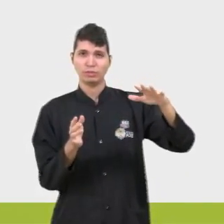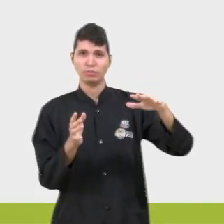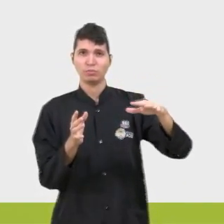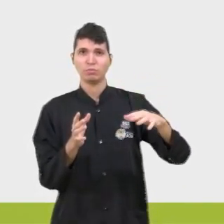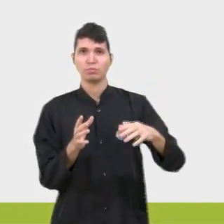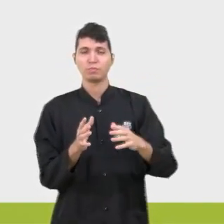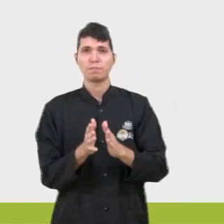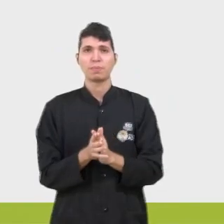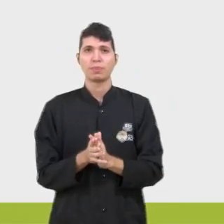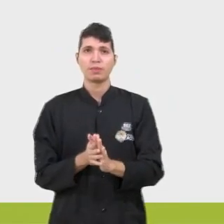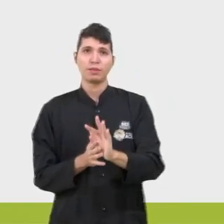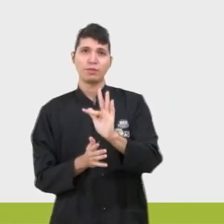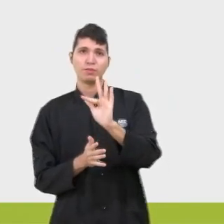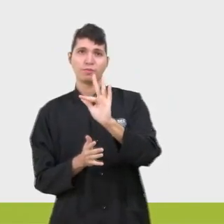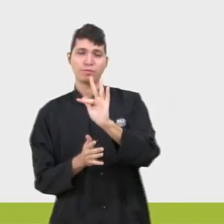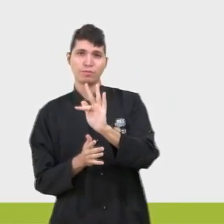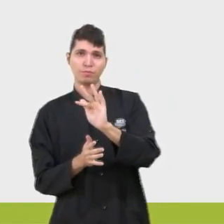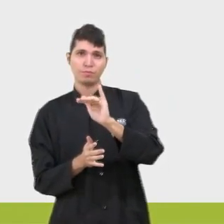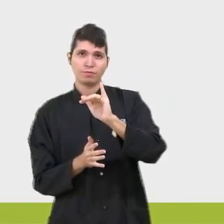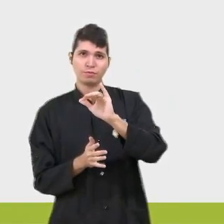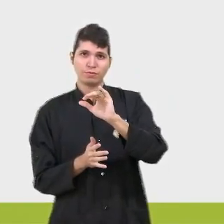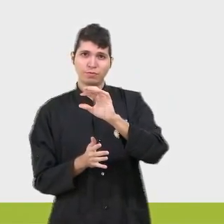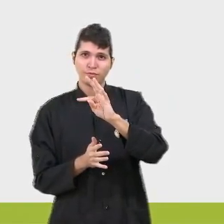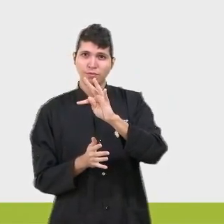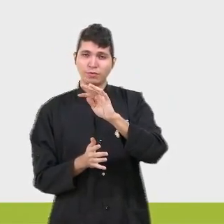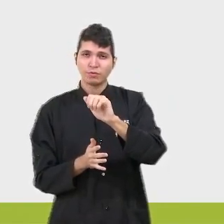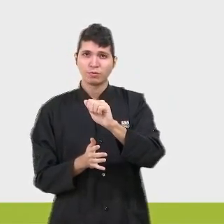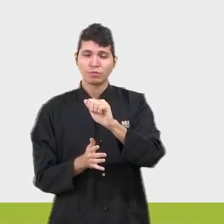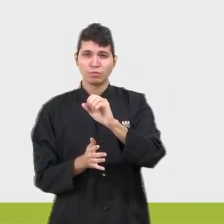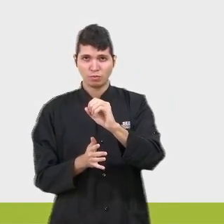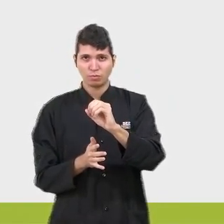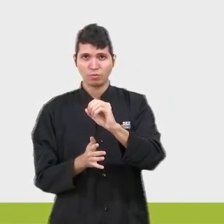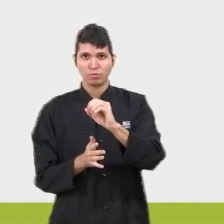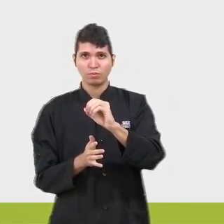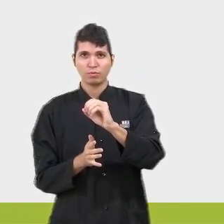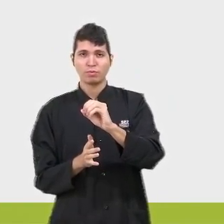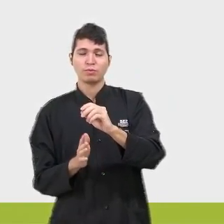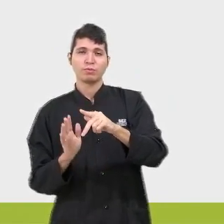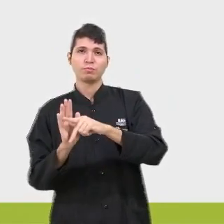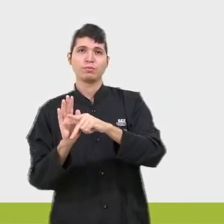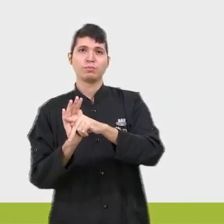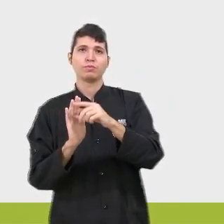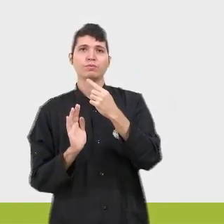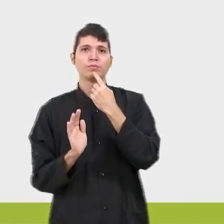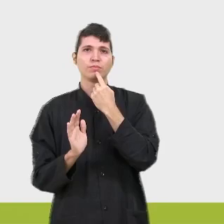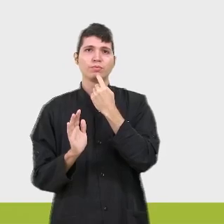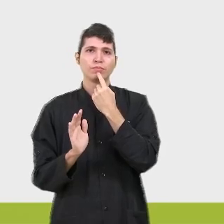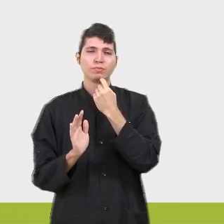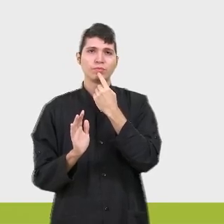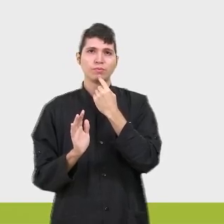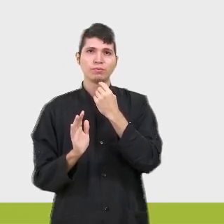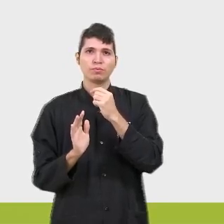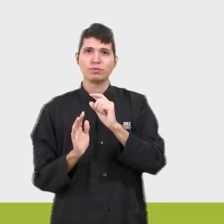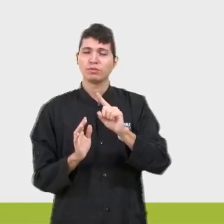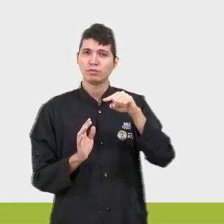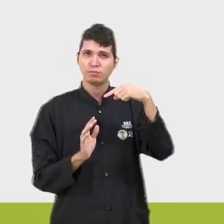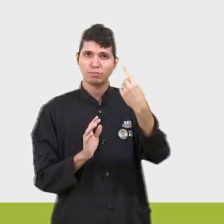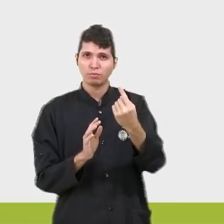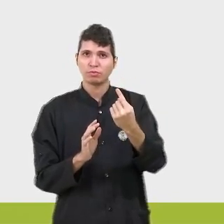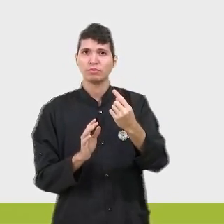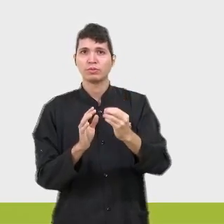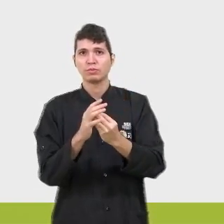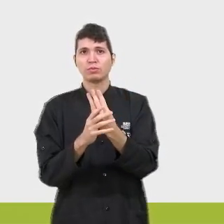é um pigmento vermelho das algas vermelhas. Porém, surgem então as algas verdes. Algas